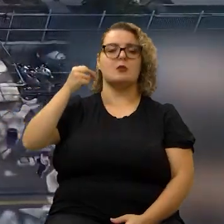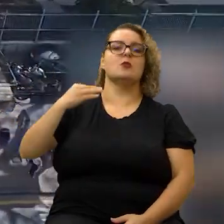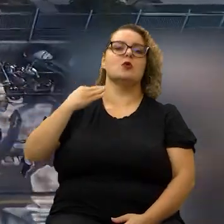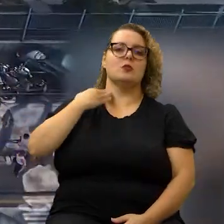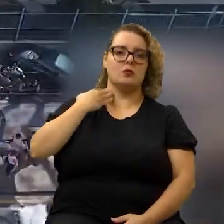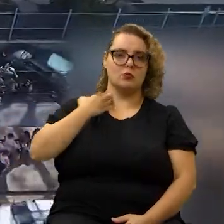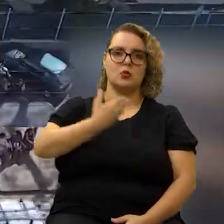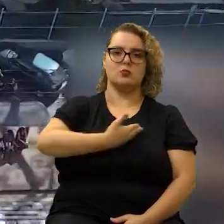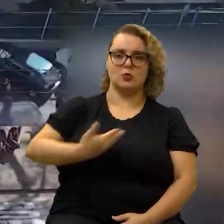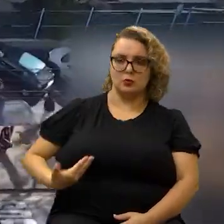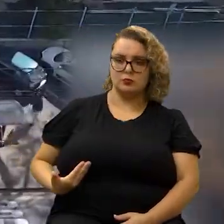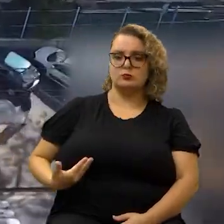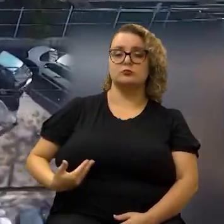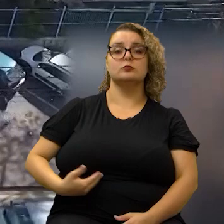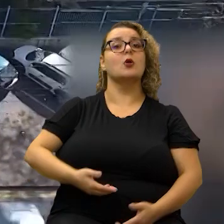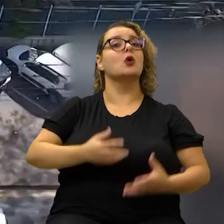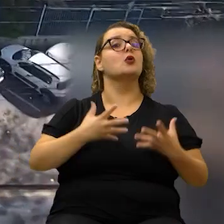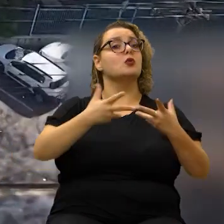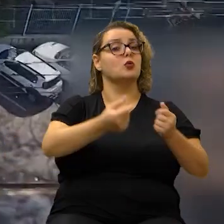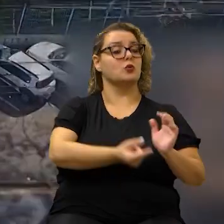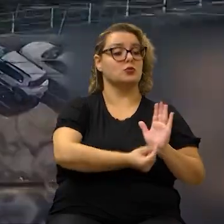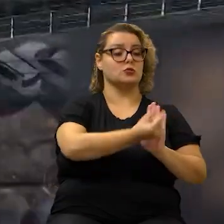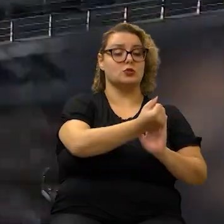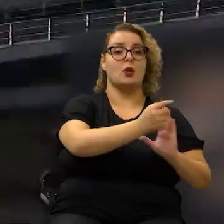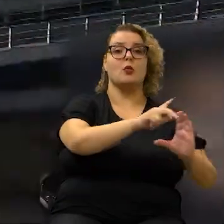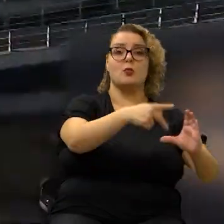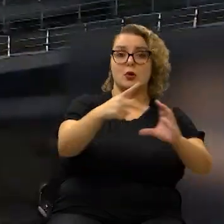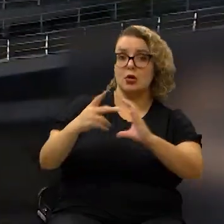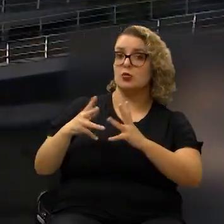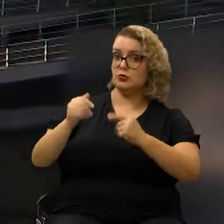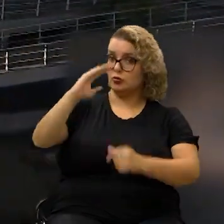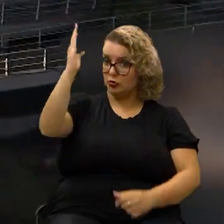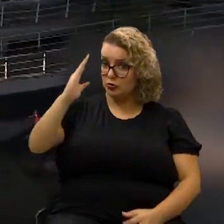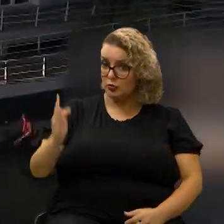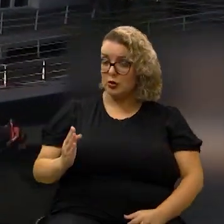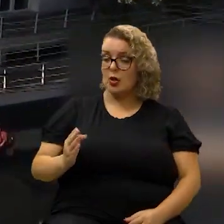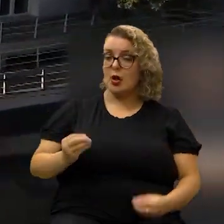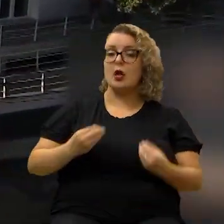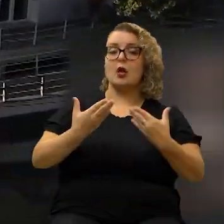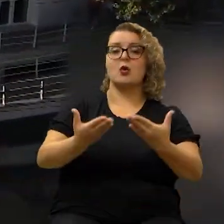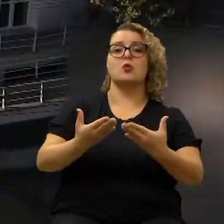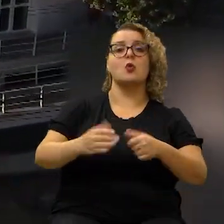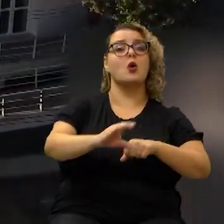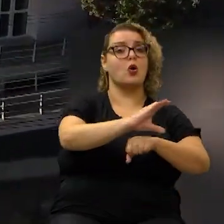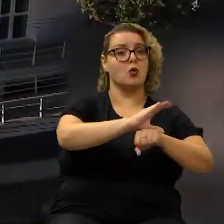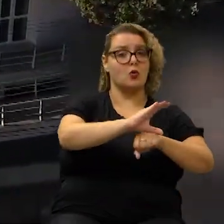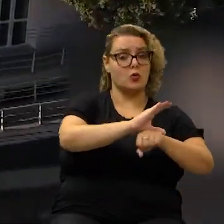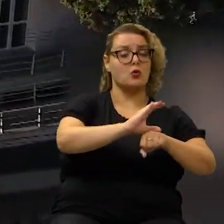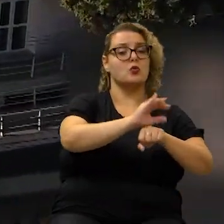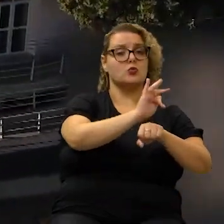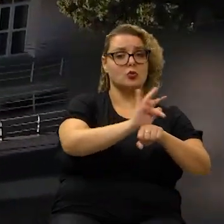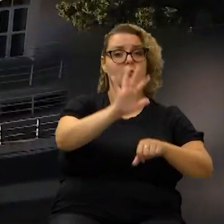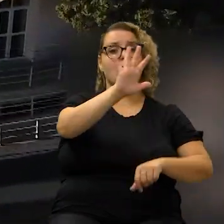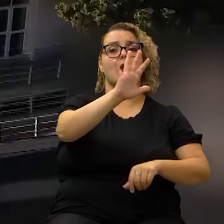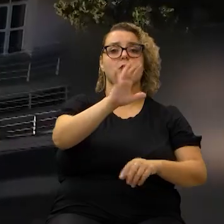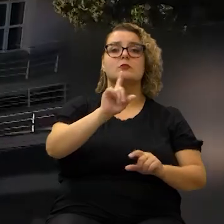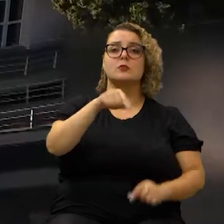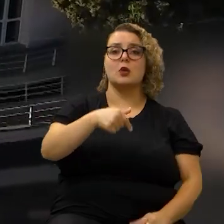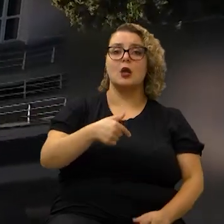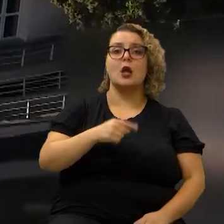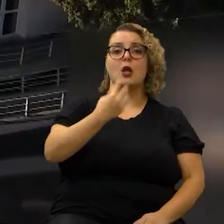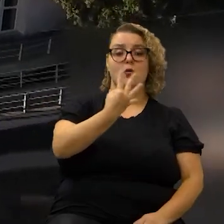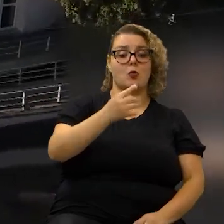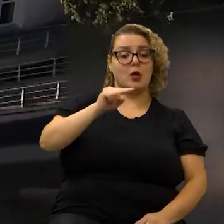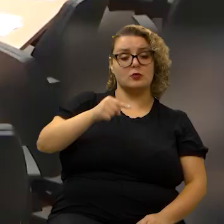orçamento da Câmara de Campinas assim como de todas as demais câmaras no Brasil é estabelecido pela constituição federal e é